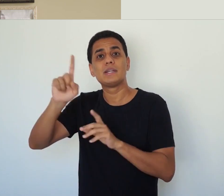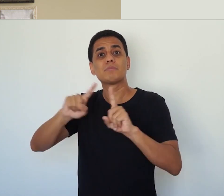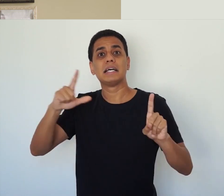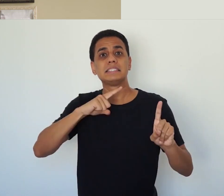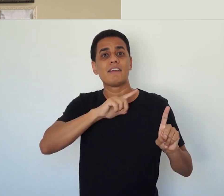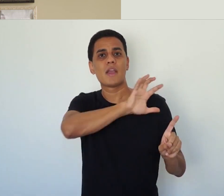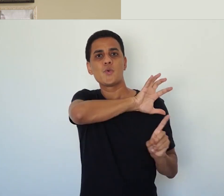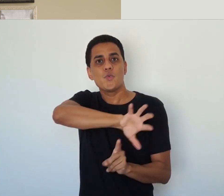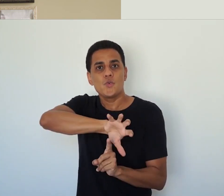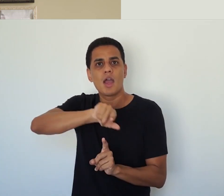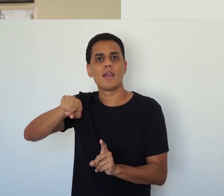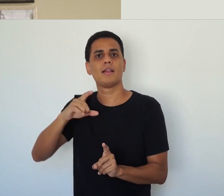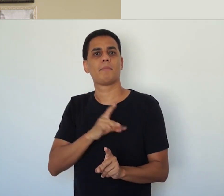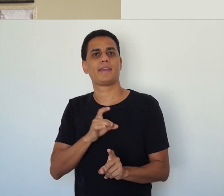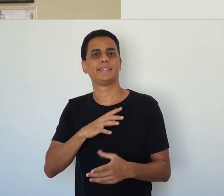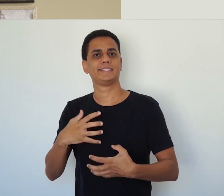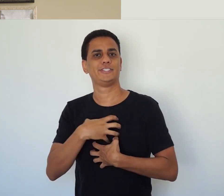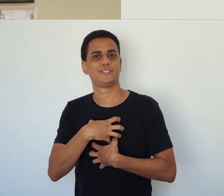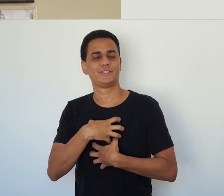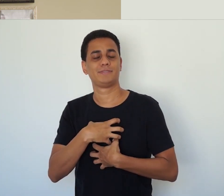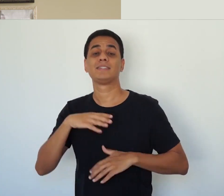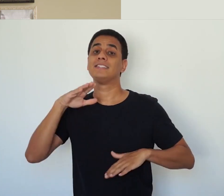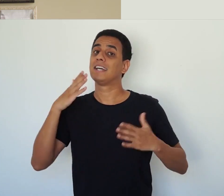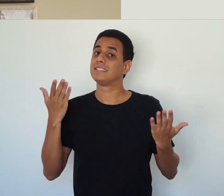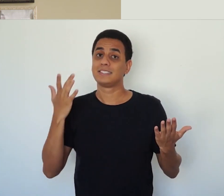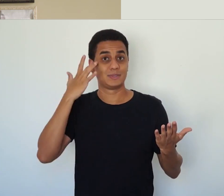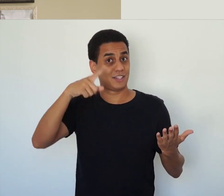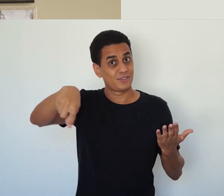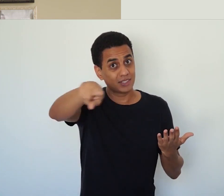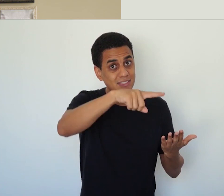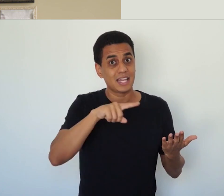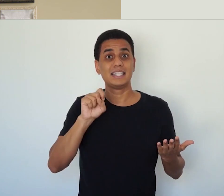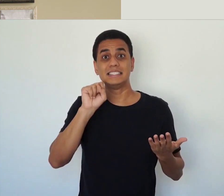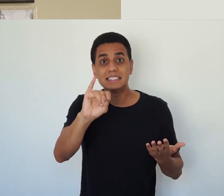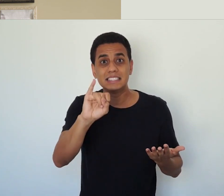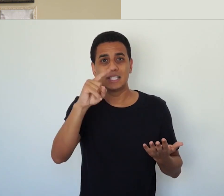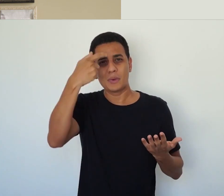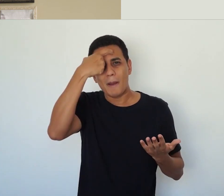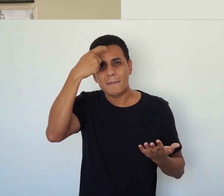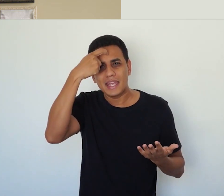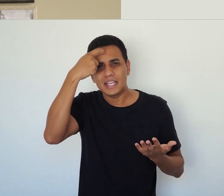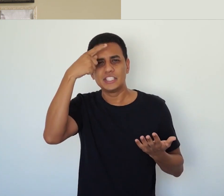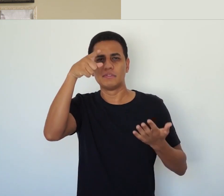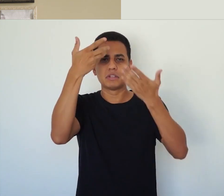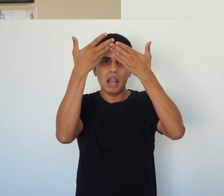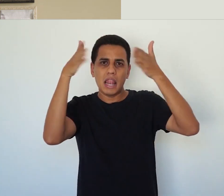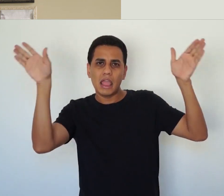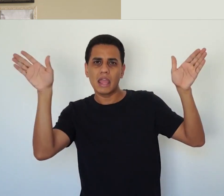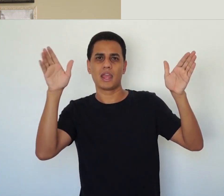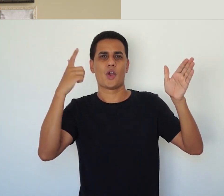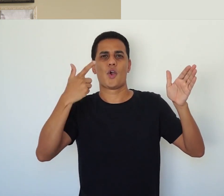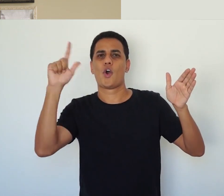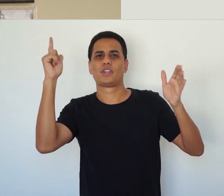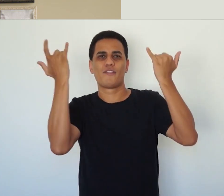ele se sente ameaçado por alguma coisa. Eu não sei você, mas é possível que nesse momento, querido, se você tem deixado sua